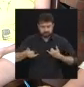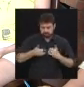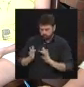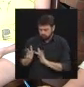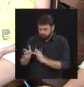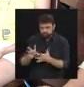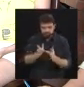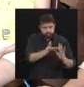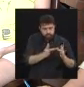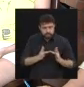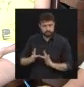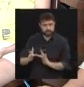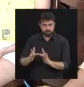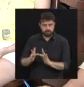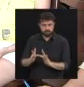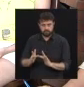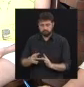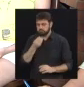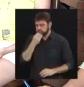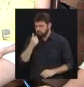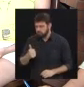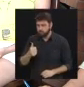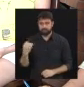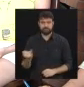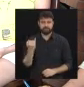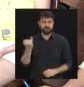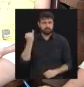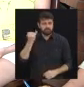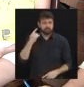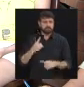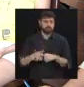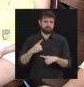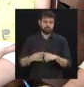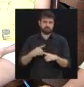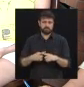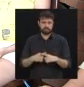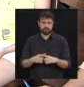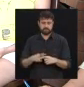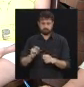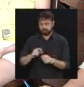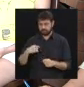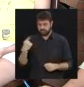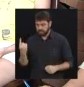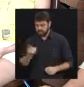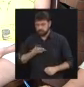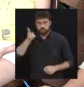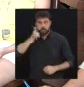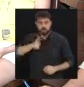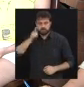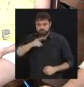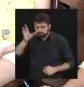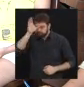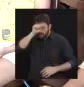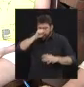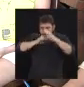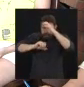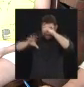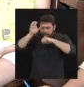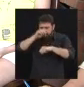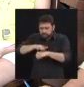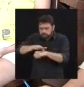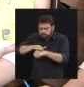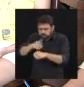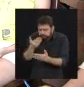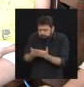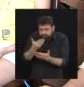esse compartilhamento de informação acabou sendo importante porque nos propiciou, né, ter mais conhecimento, né, sobre